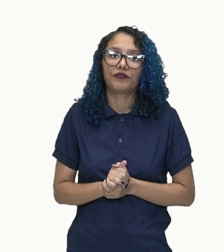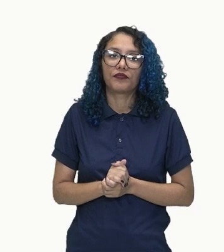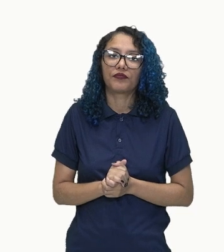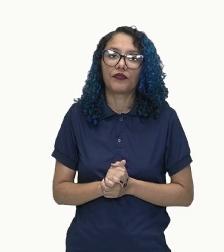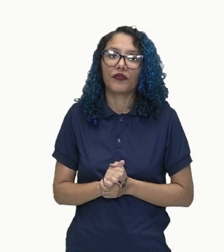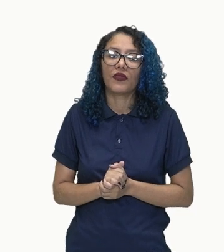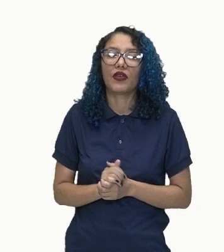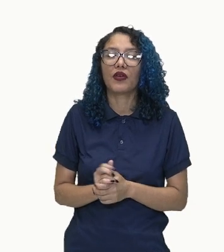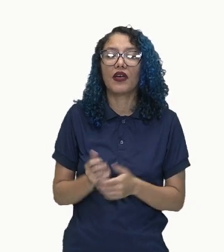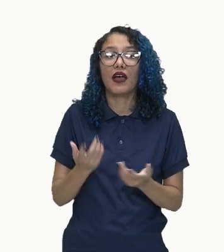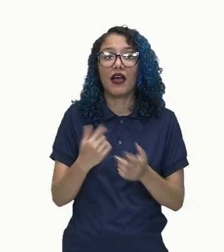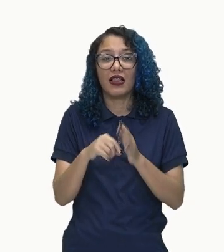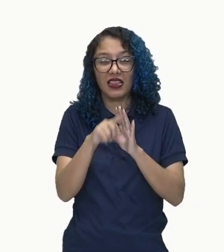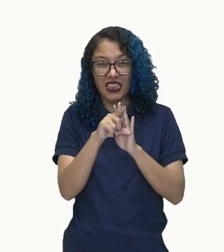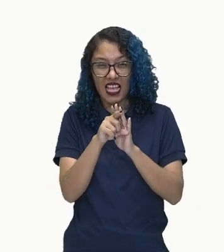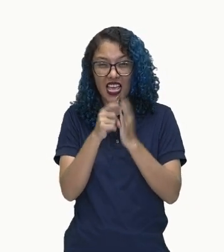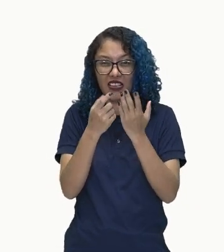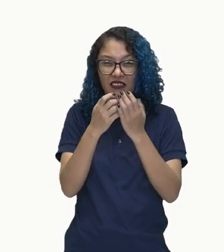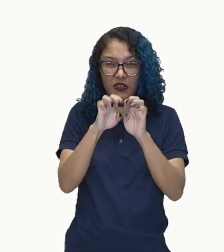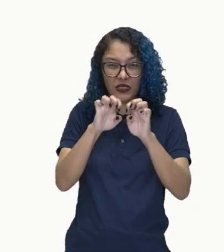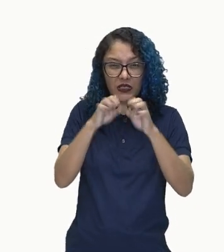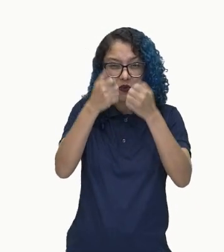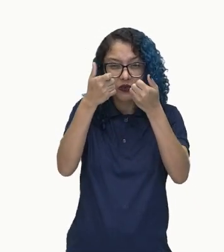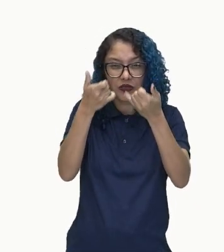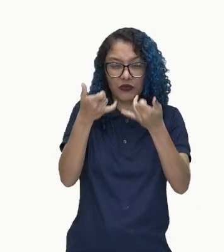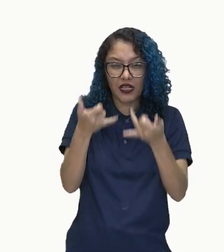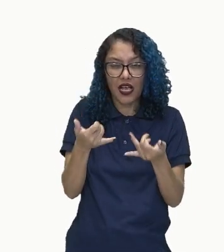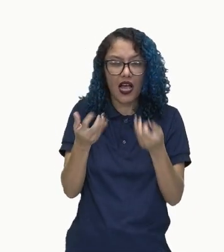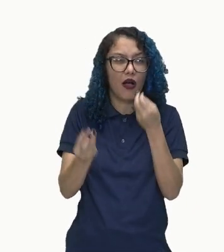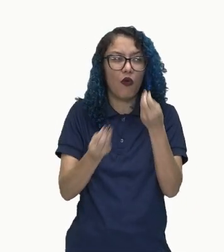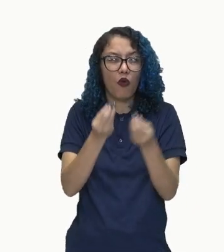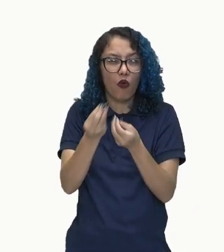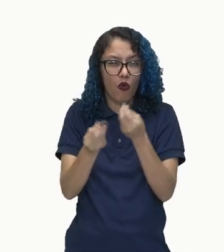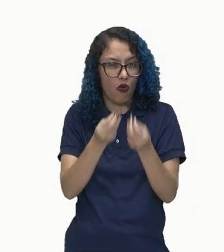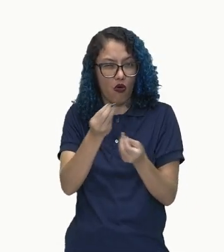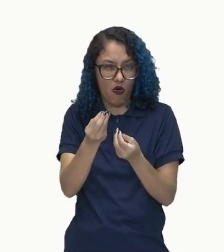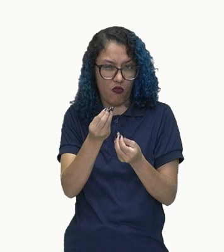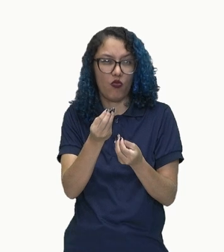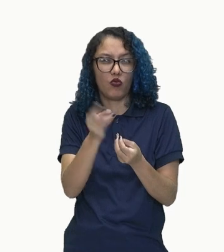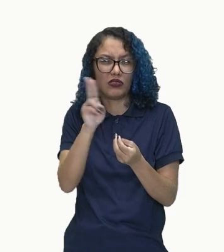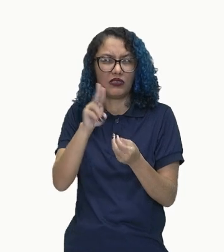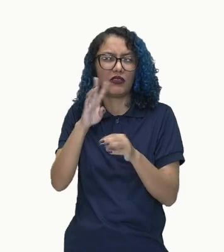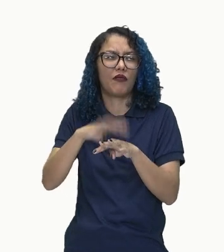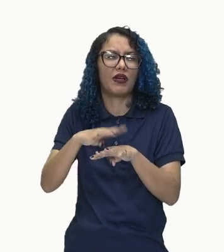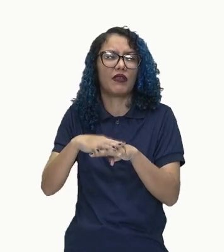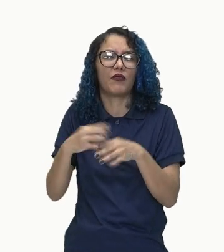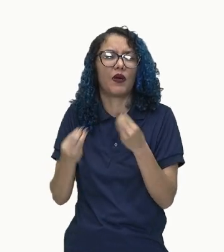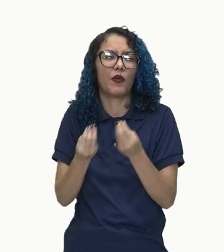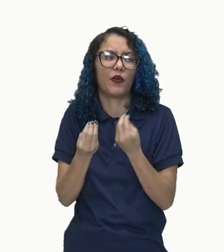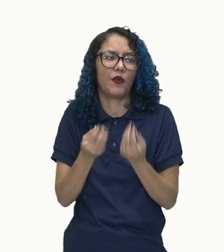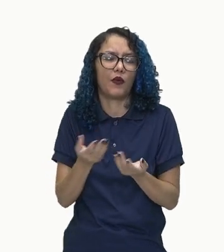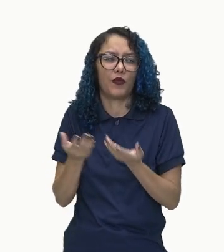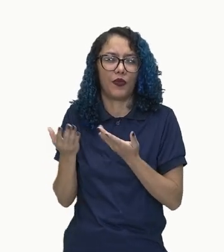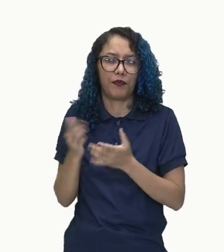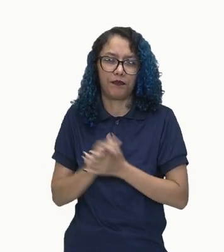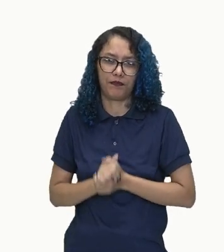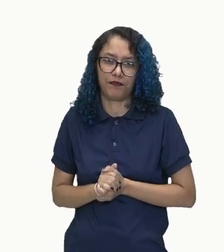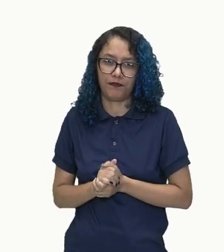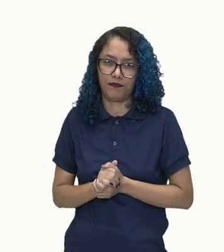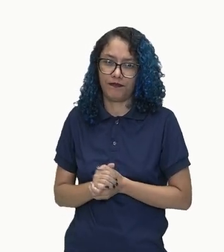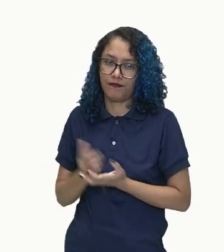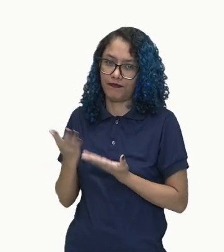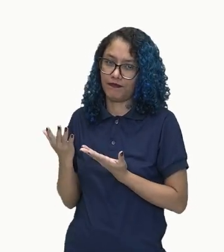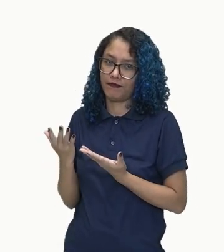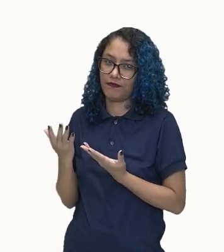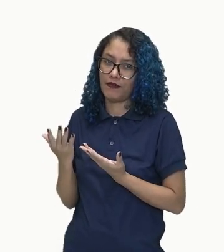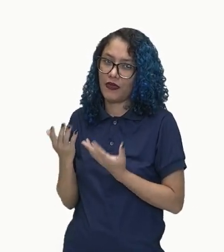essa lei da seguinte forma. Olha aí, massa dos produtos é igual à massa